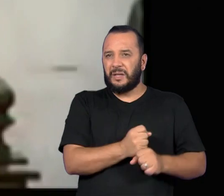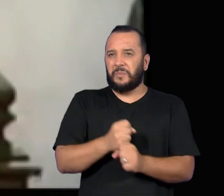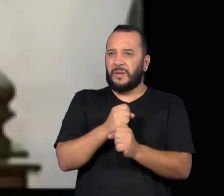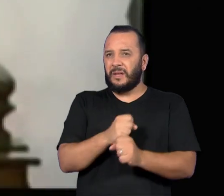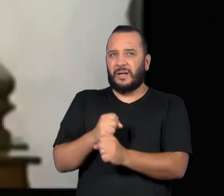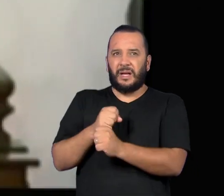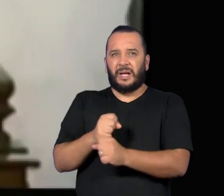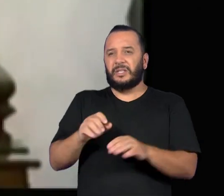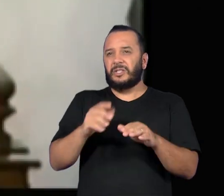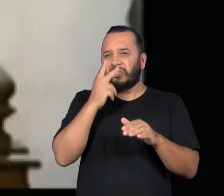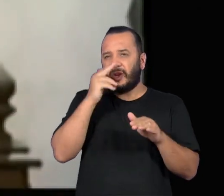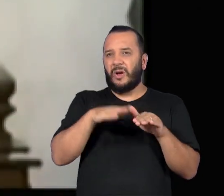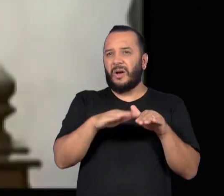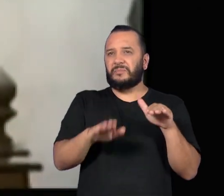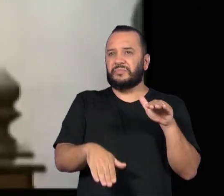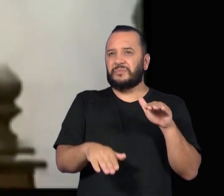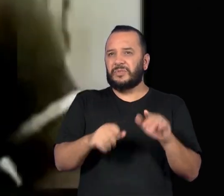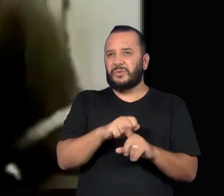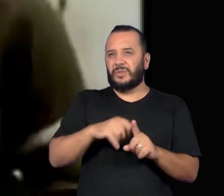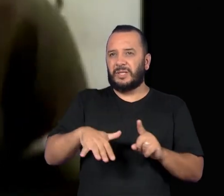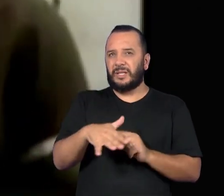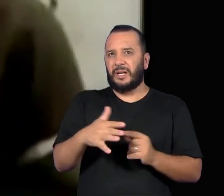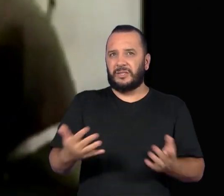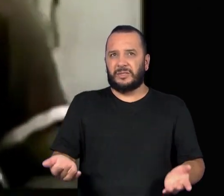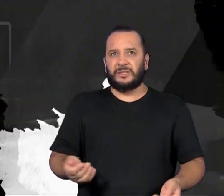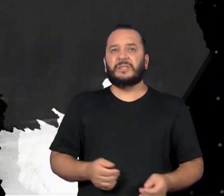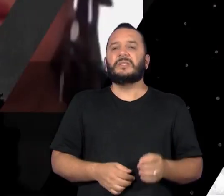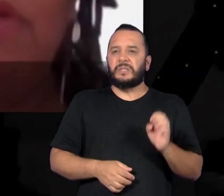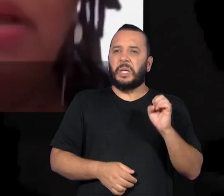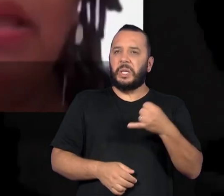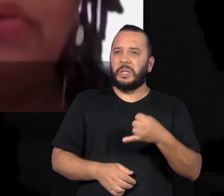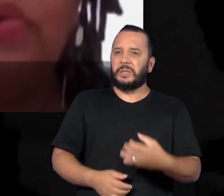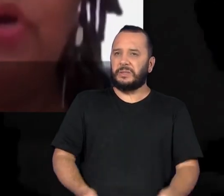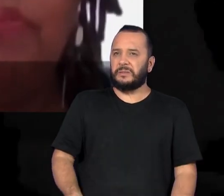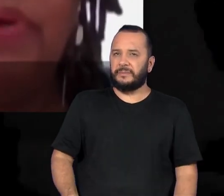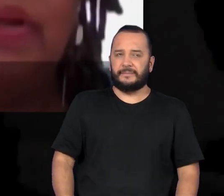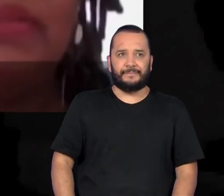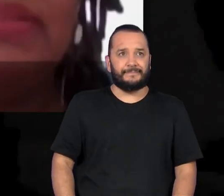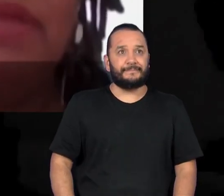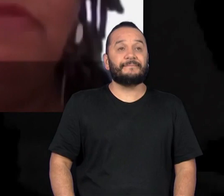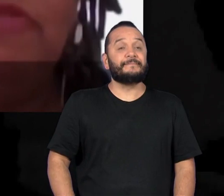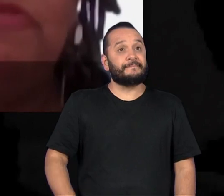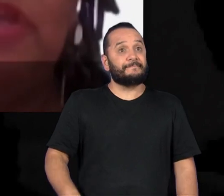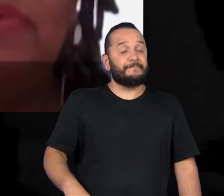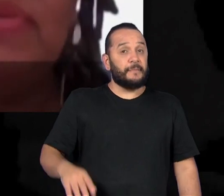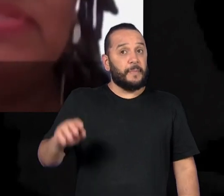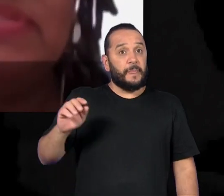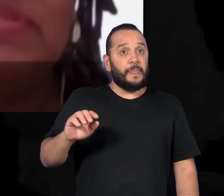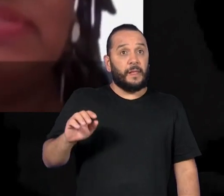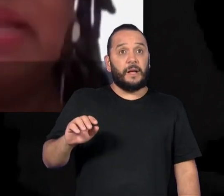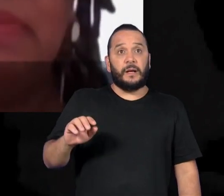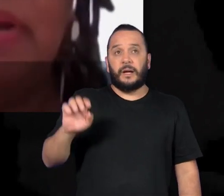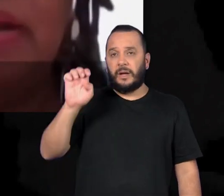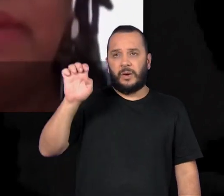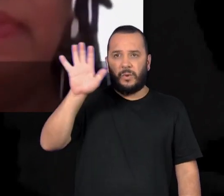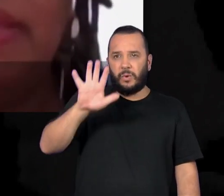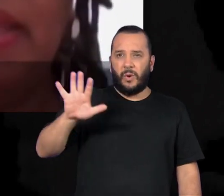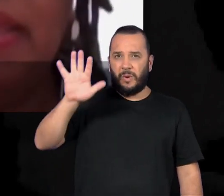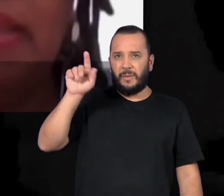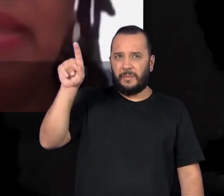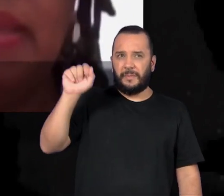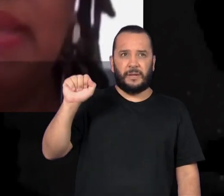de inferioridade social e cultural. Sim, senhora. Como a Europa não viveu esse sistema